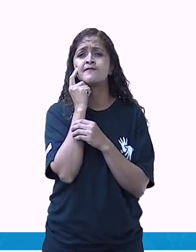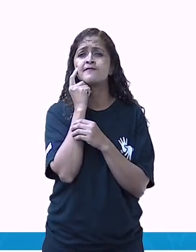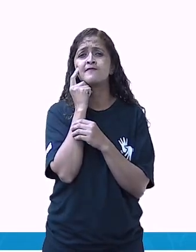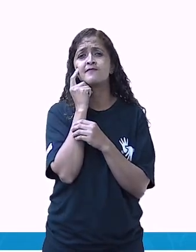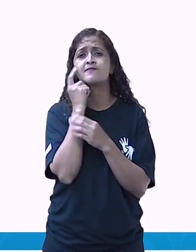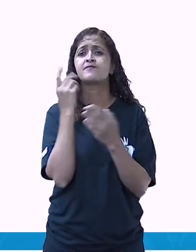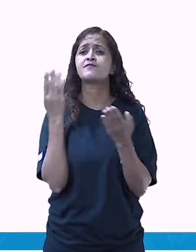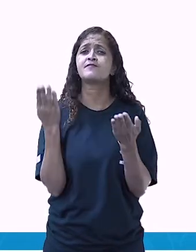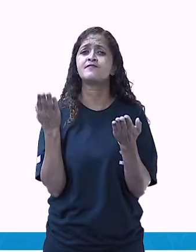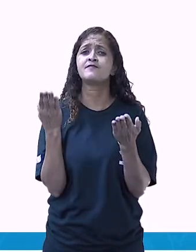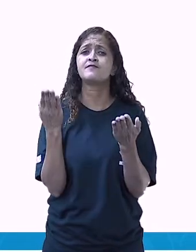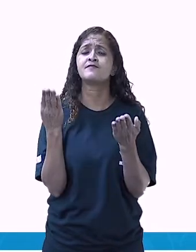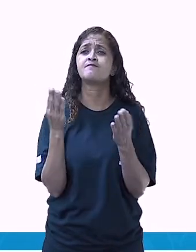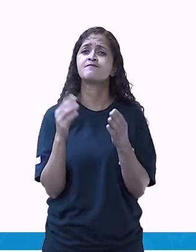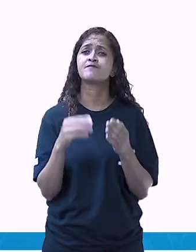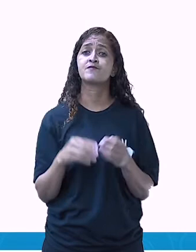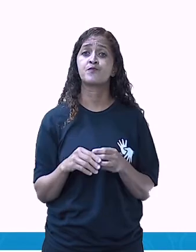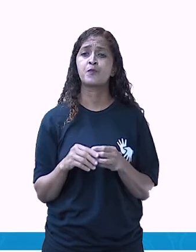assim, par.